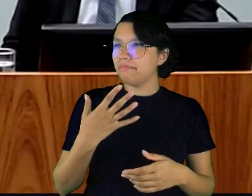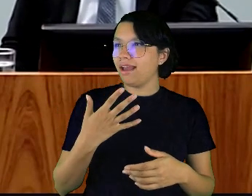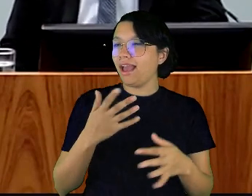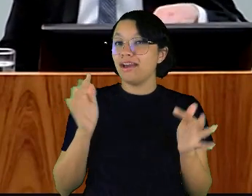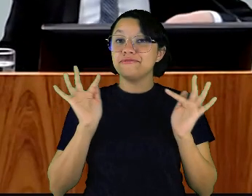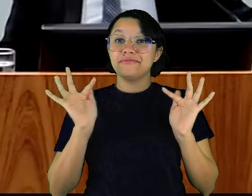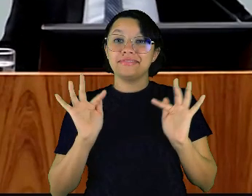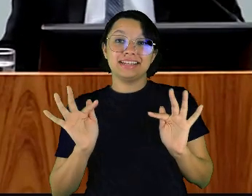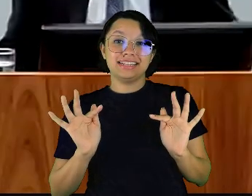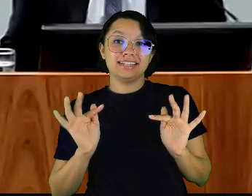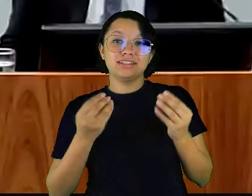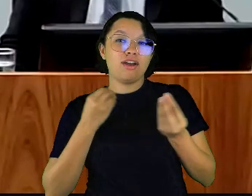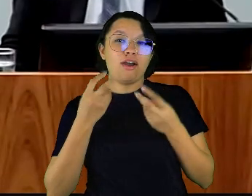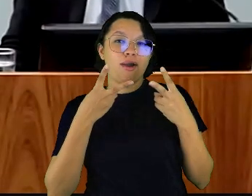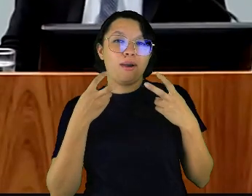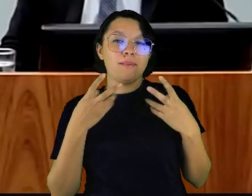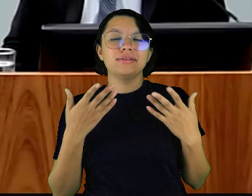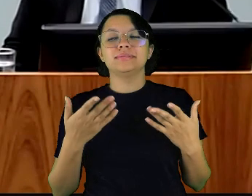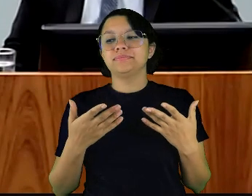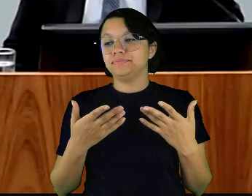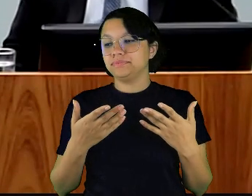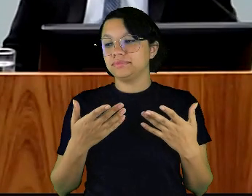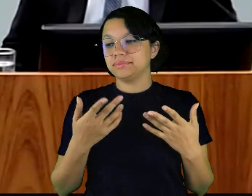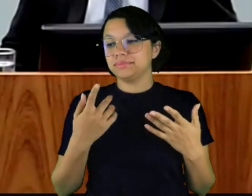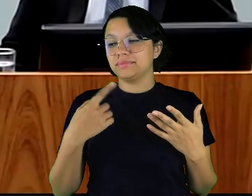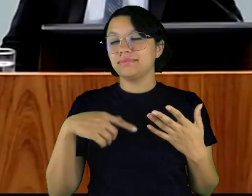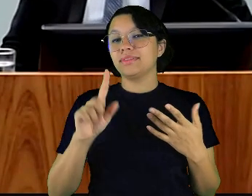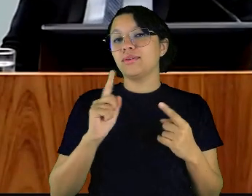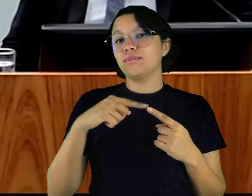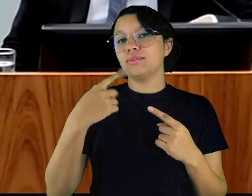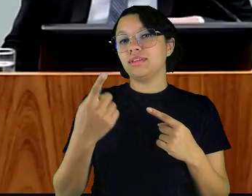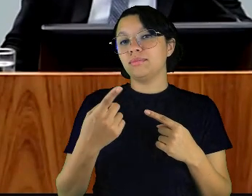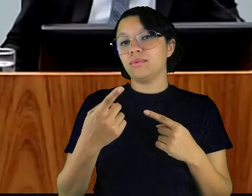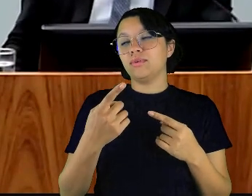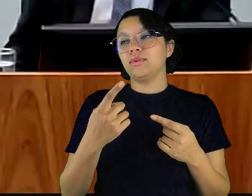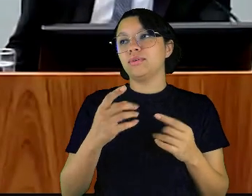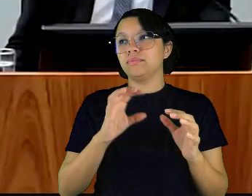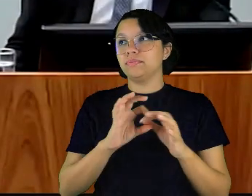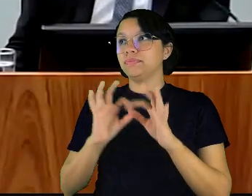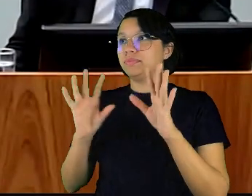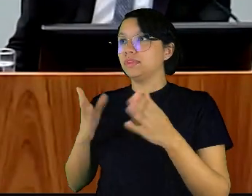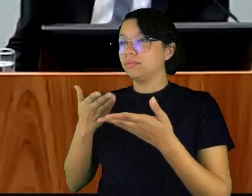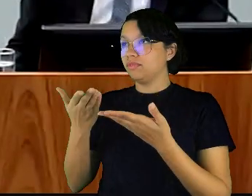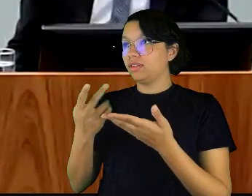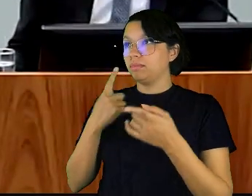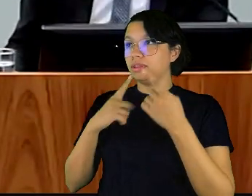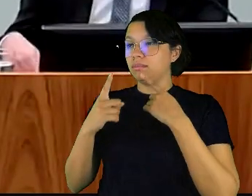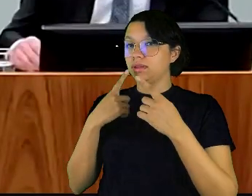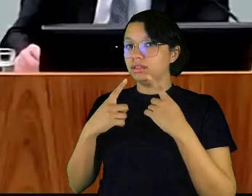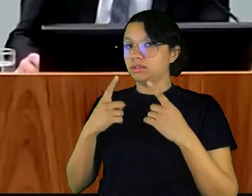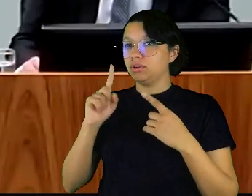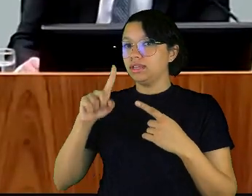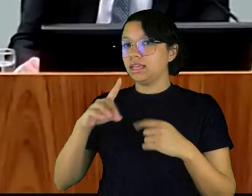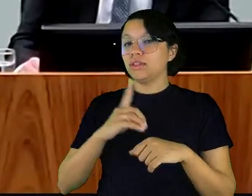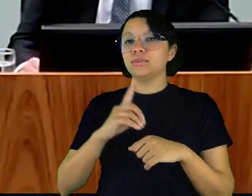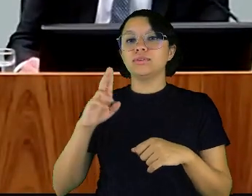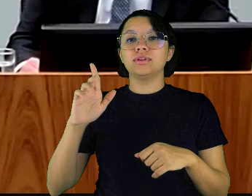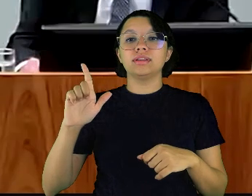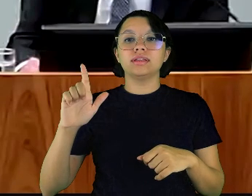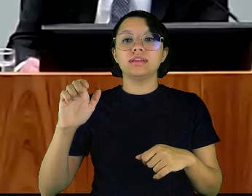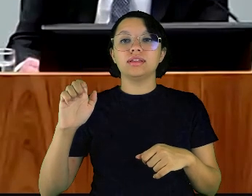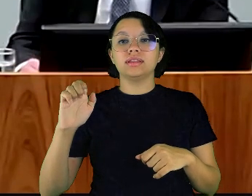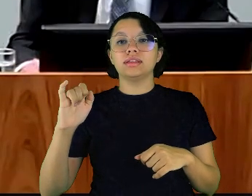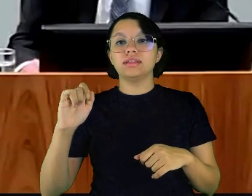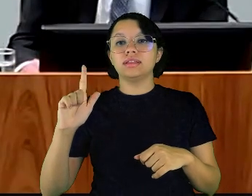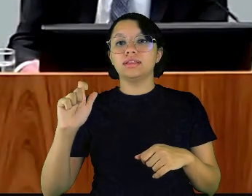constatar. E eu vou, em seguida, passar a palavra para a debatedora, que é a doutora Leila Paiva.